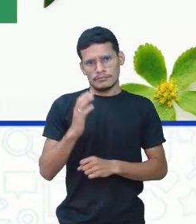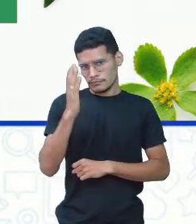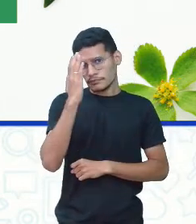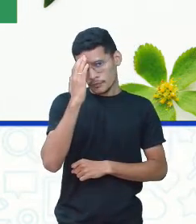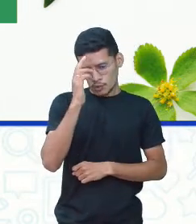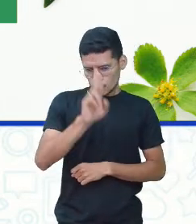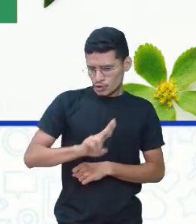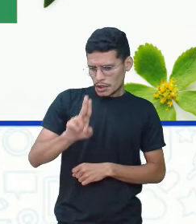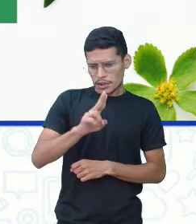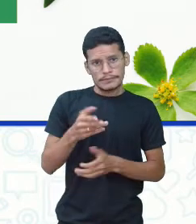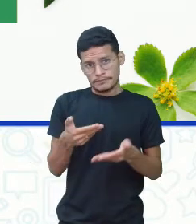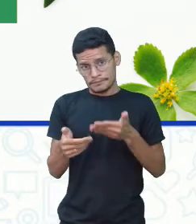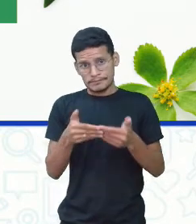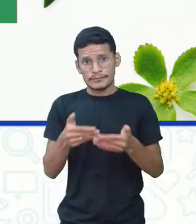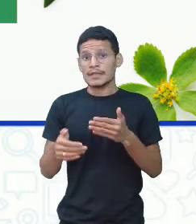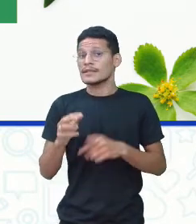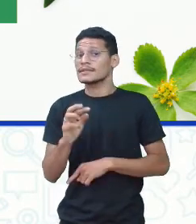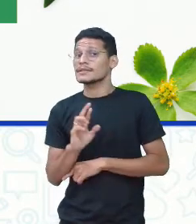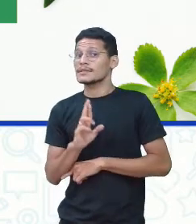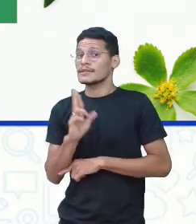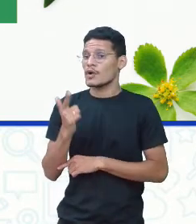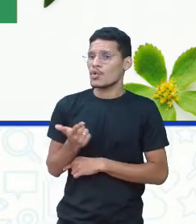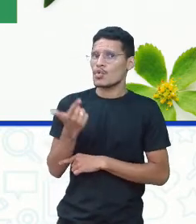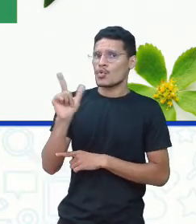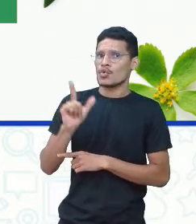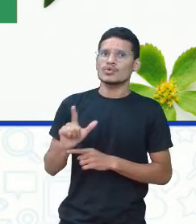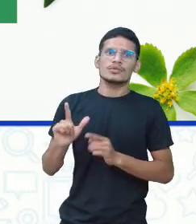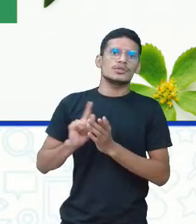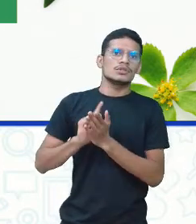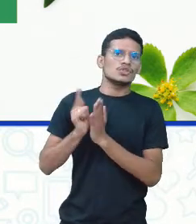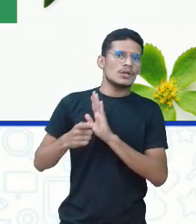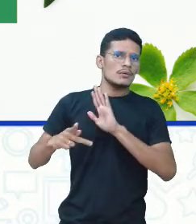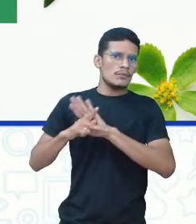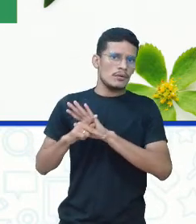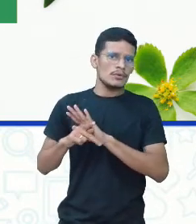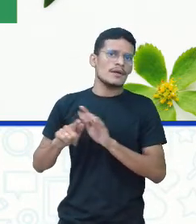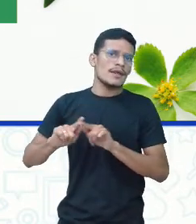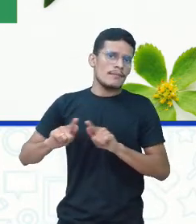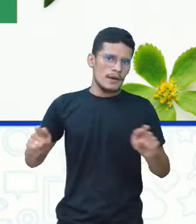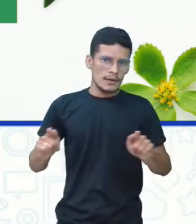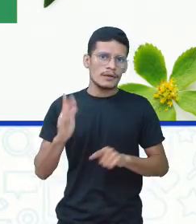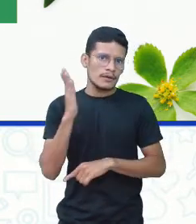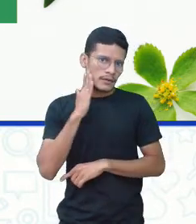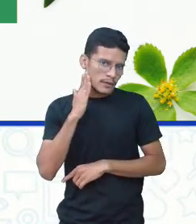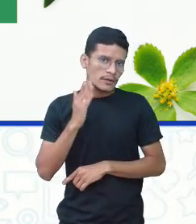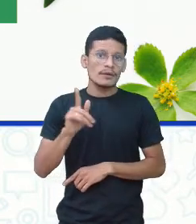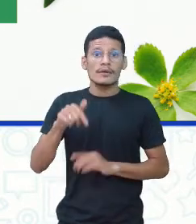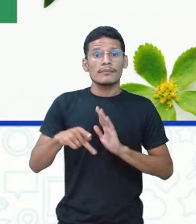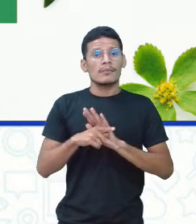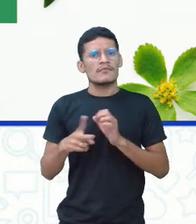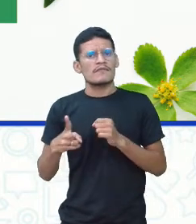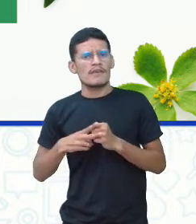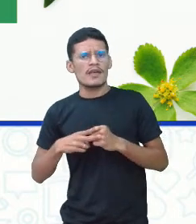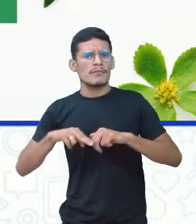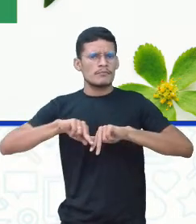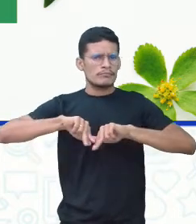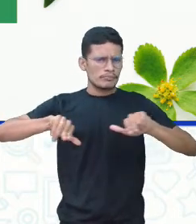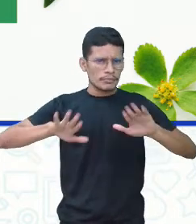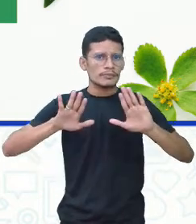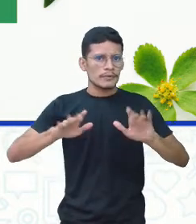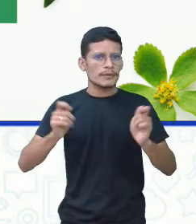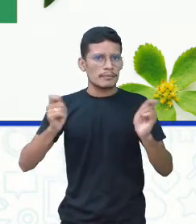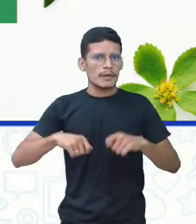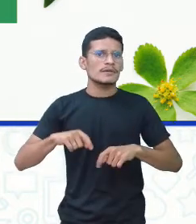tá? Diferentemente de outras classes gramaticais, como substantivos, adjetivos, verbos, que são palavras variáveis. E isso aí